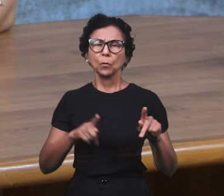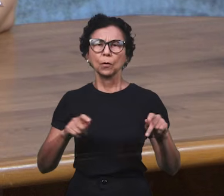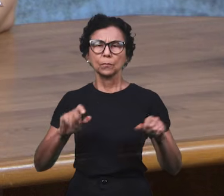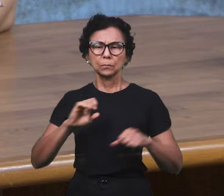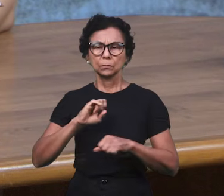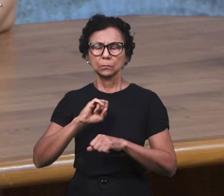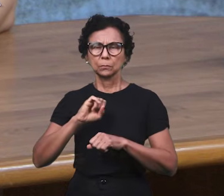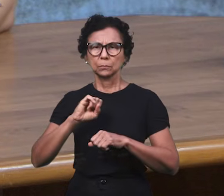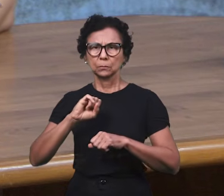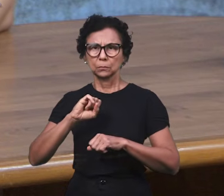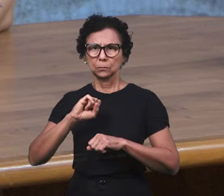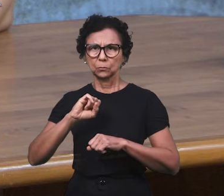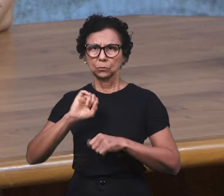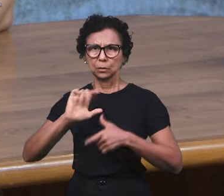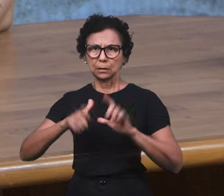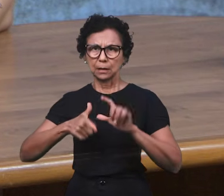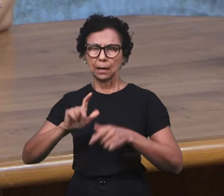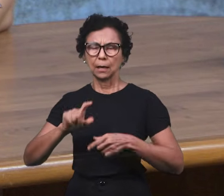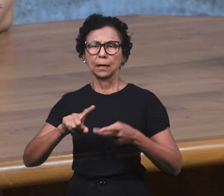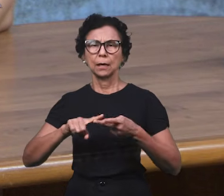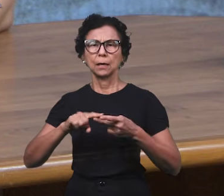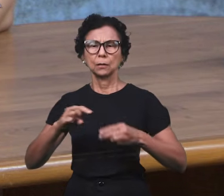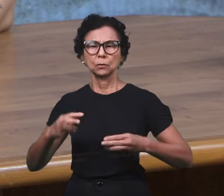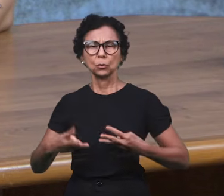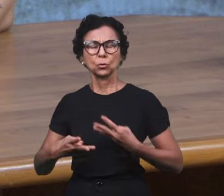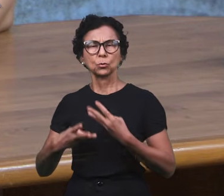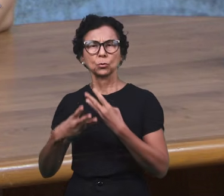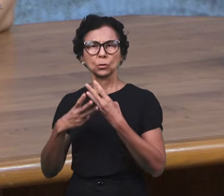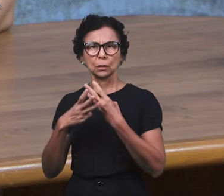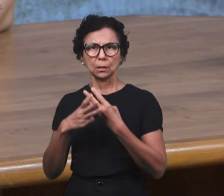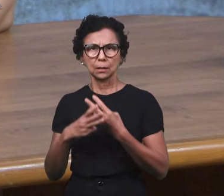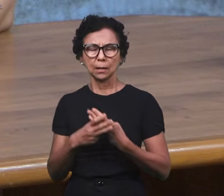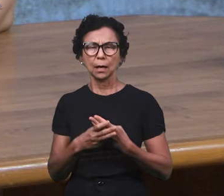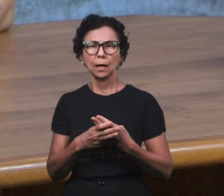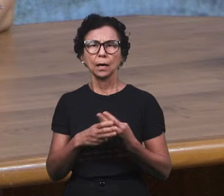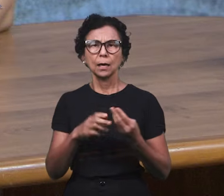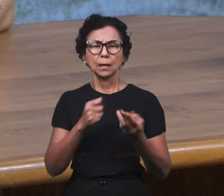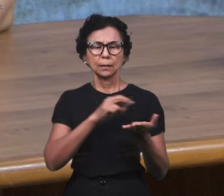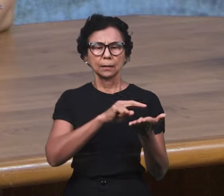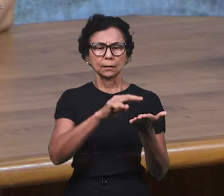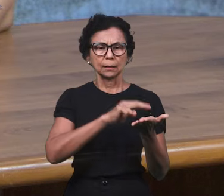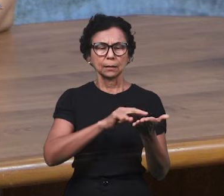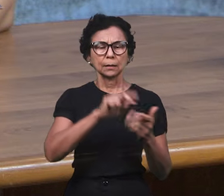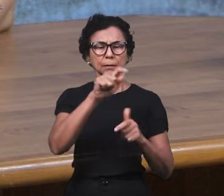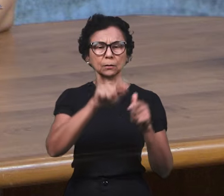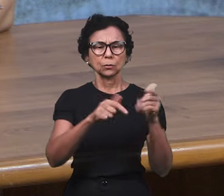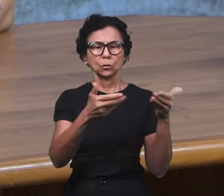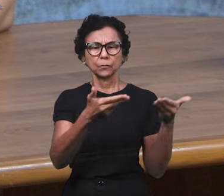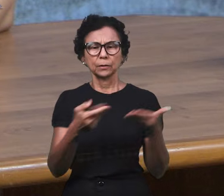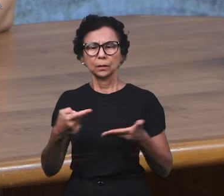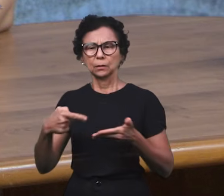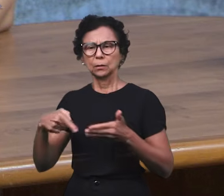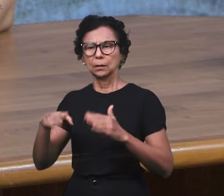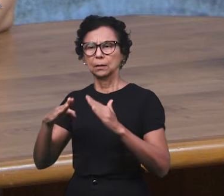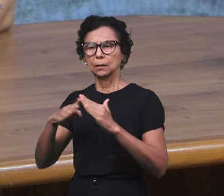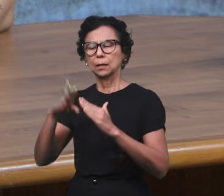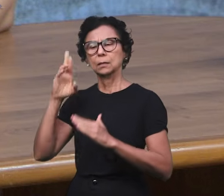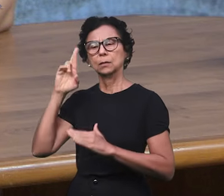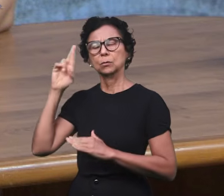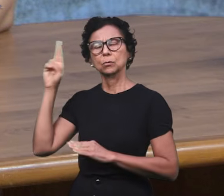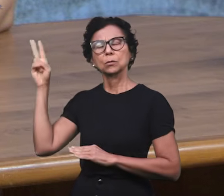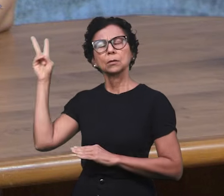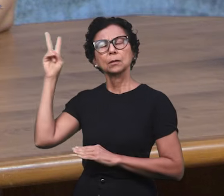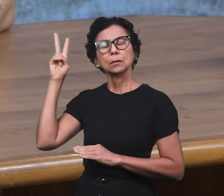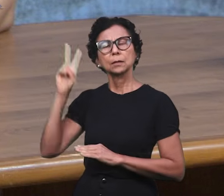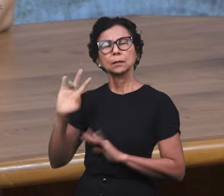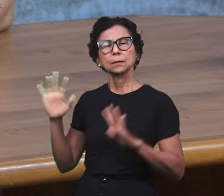cartas a Efraim e a Manassés, que viessem à casa do Senhor, a Jerusalém, para celebrarem a